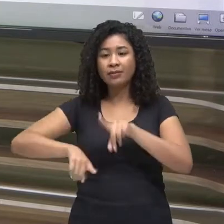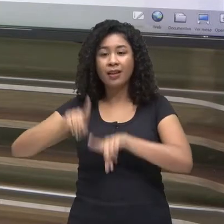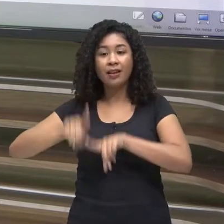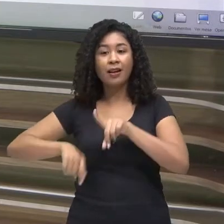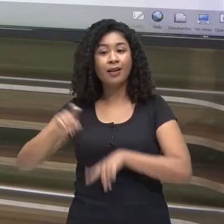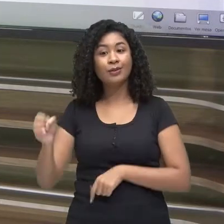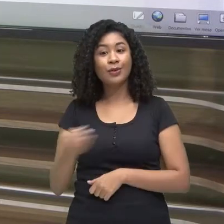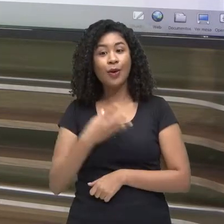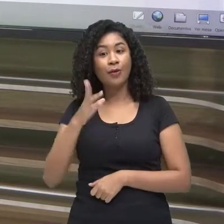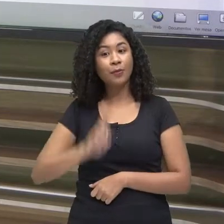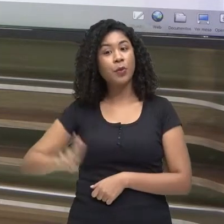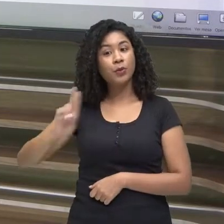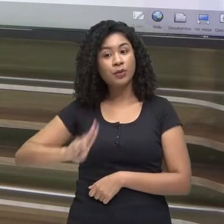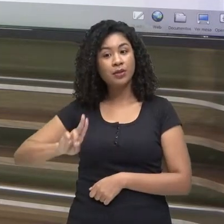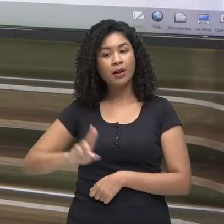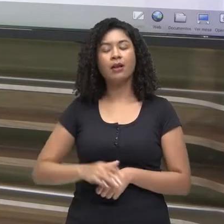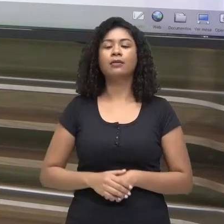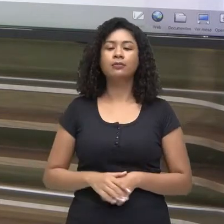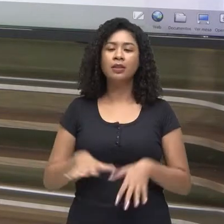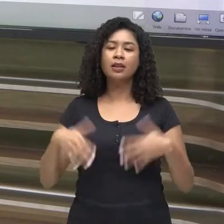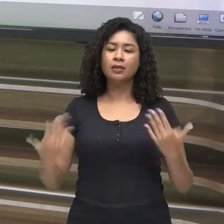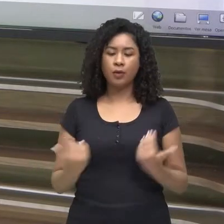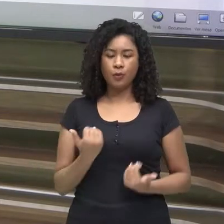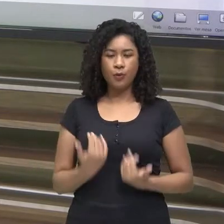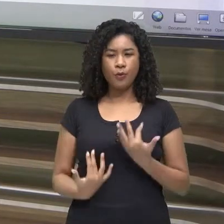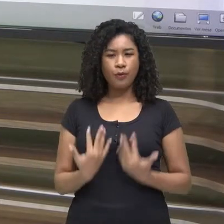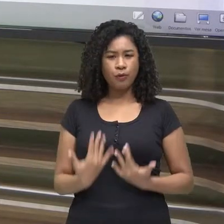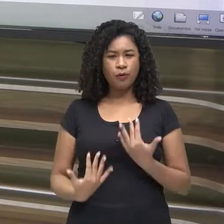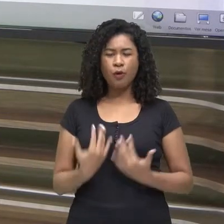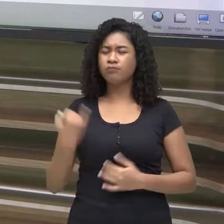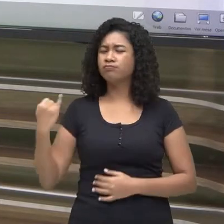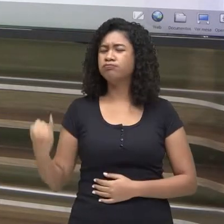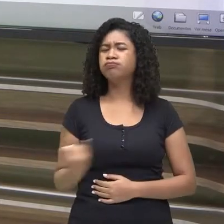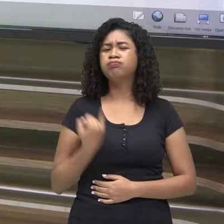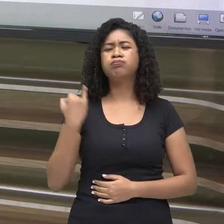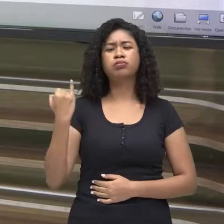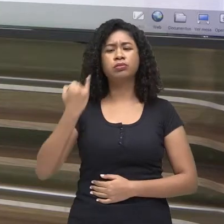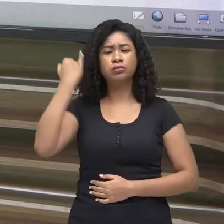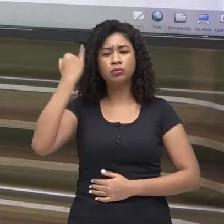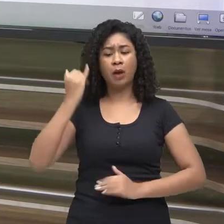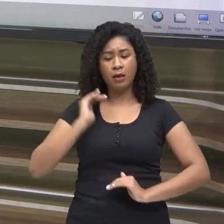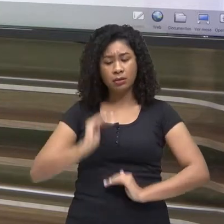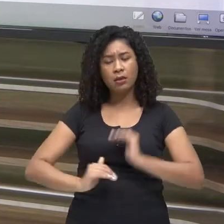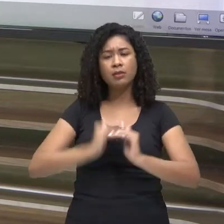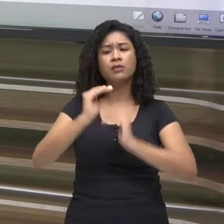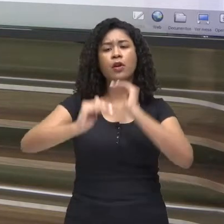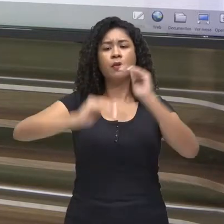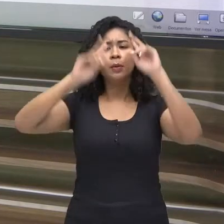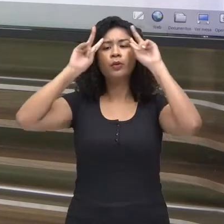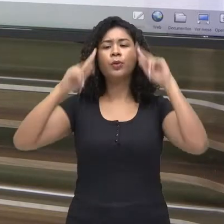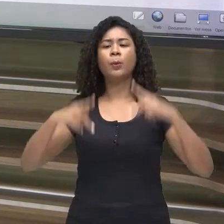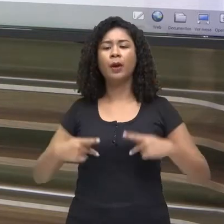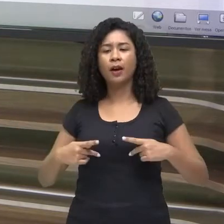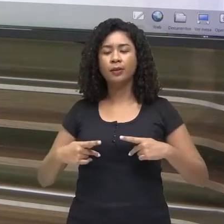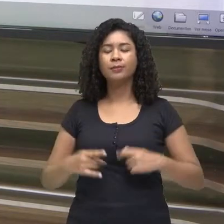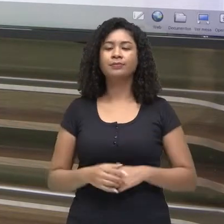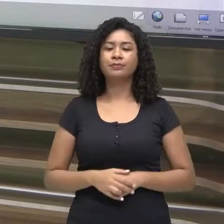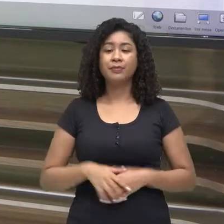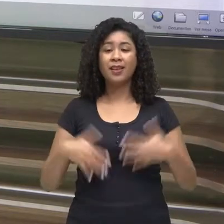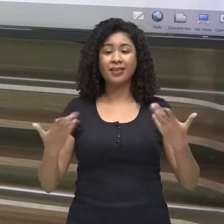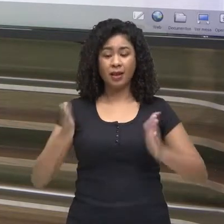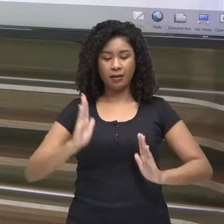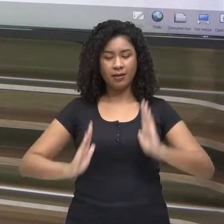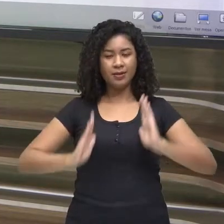fogo foi fundamental para o desenvolvimento lá do homem pré-histórico. E a química, ela aparece aí, lá